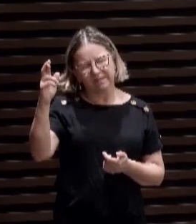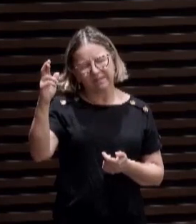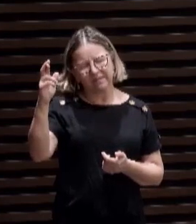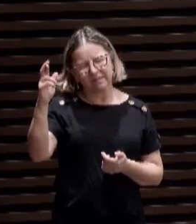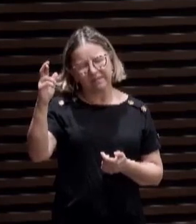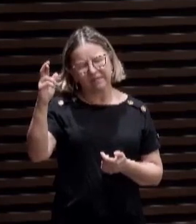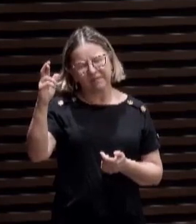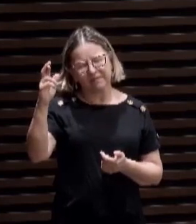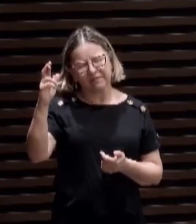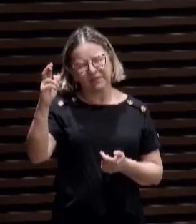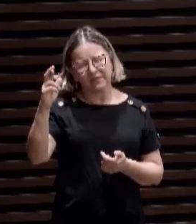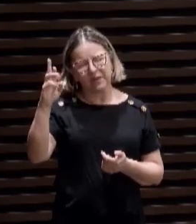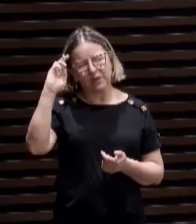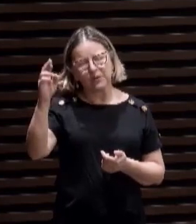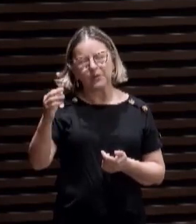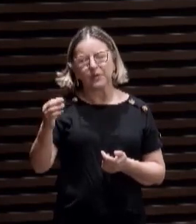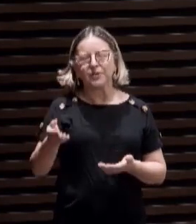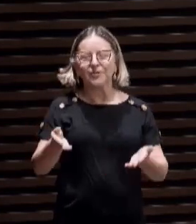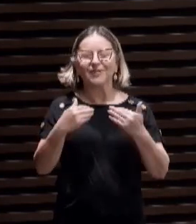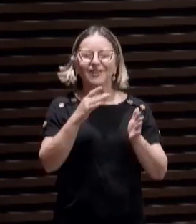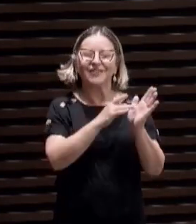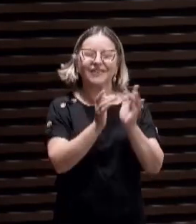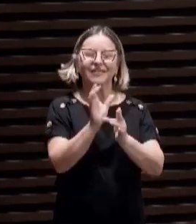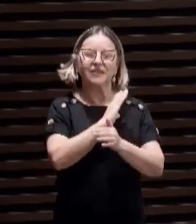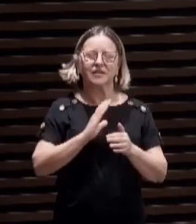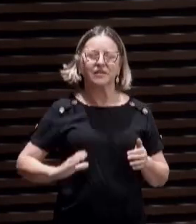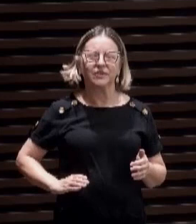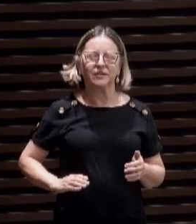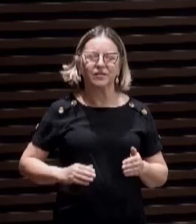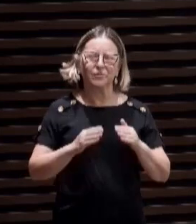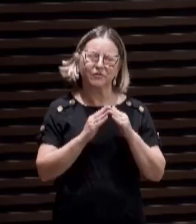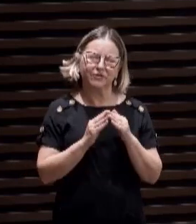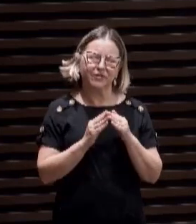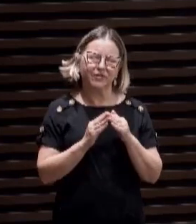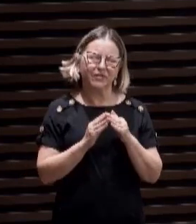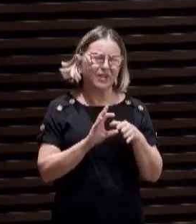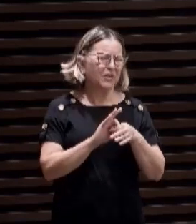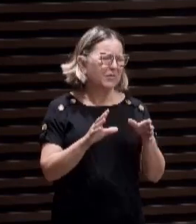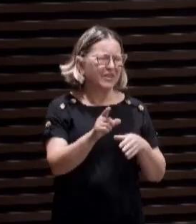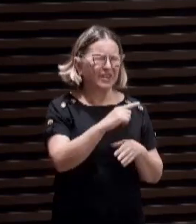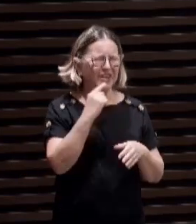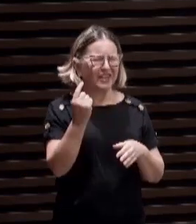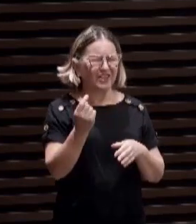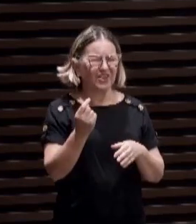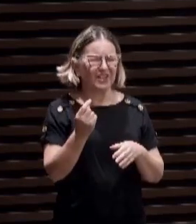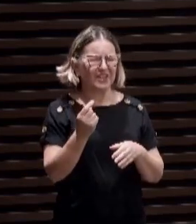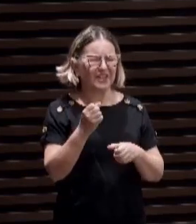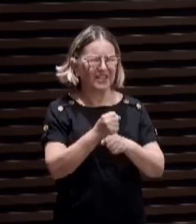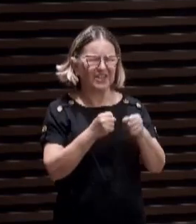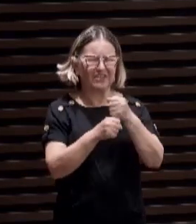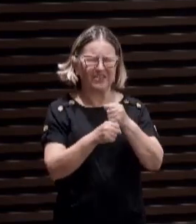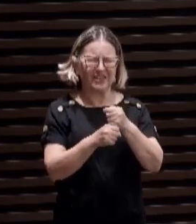O Senhor nos deu a Jesus Cristo. Não permita, Pai, que edifiquemos sobre este fundamento aquilo que